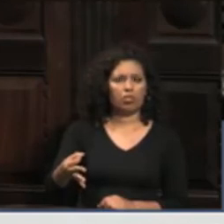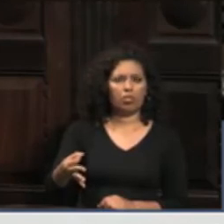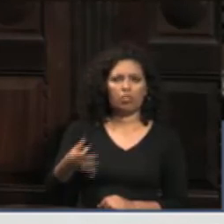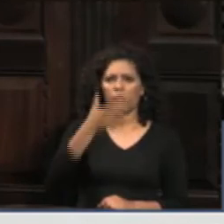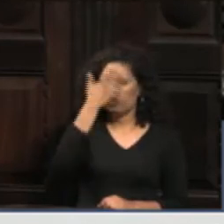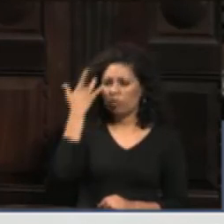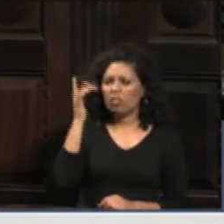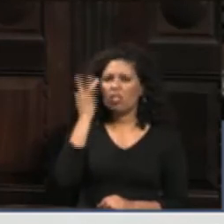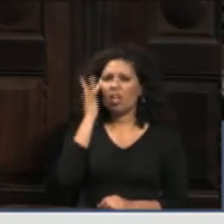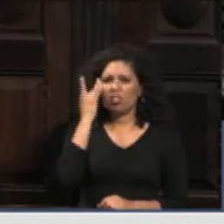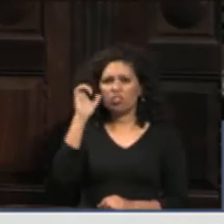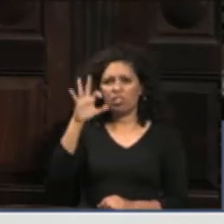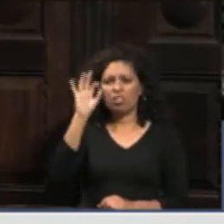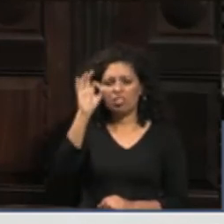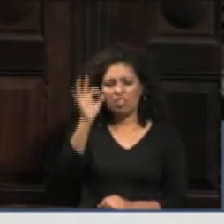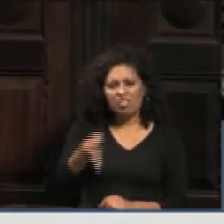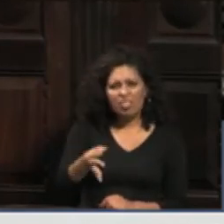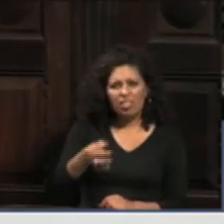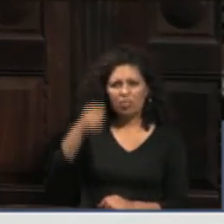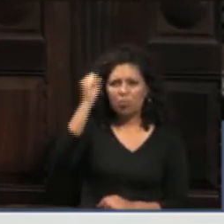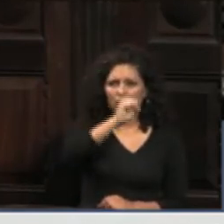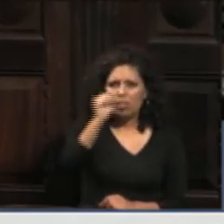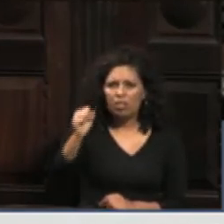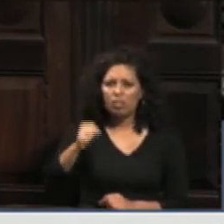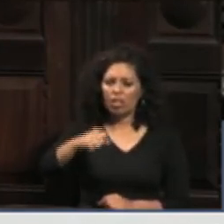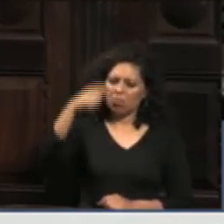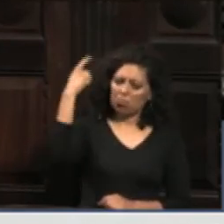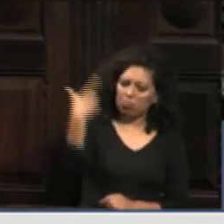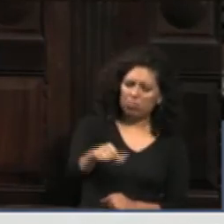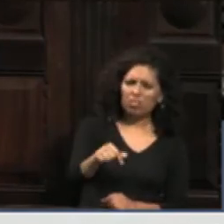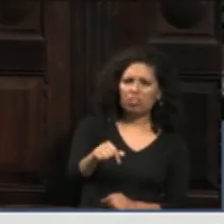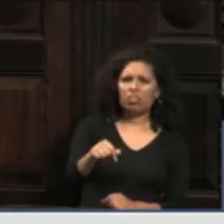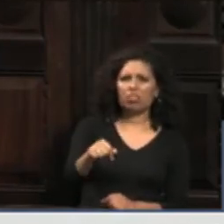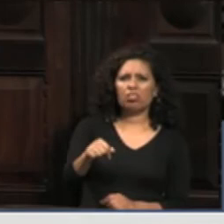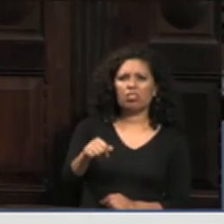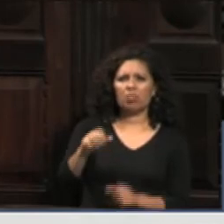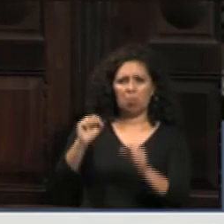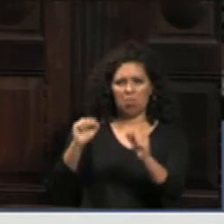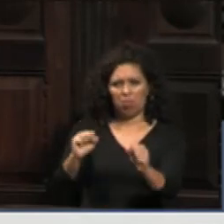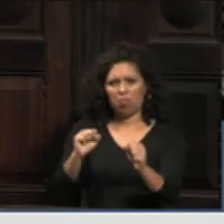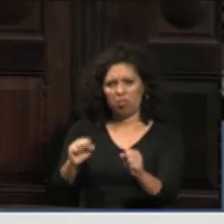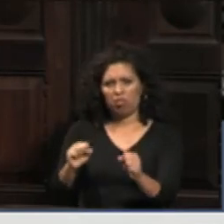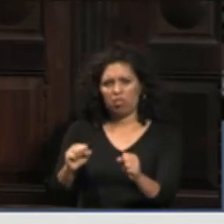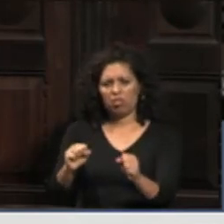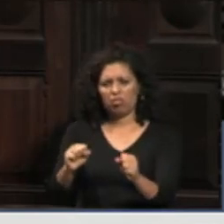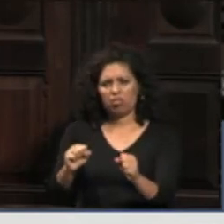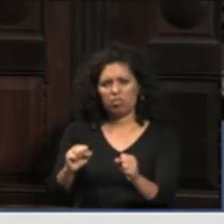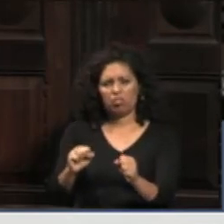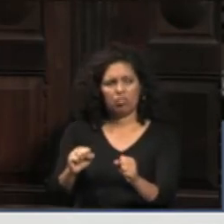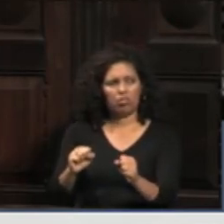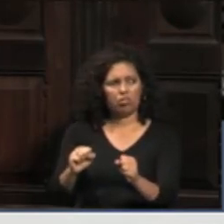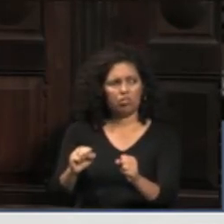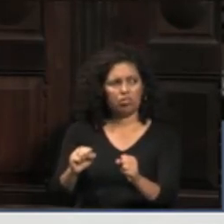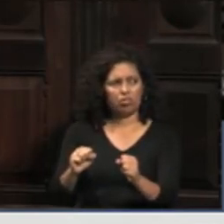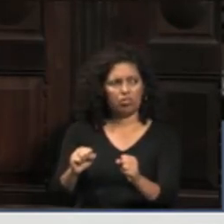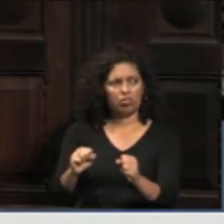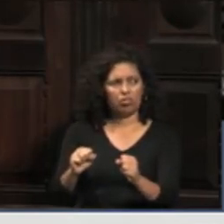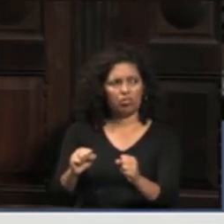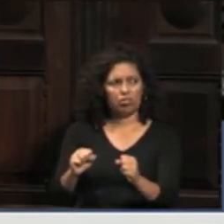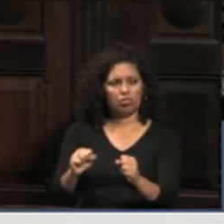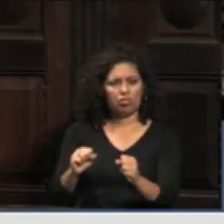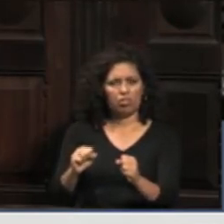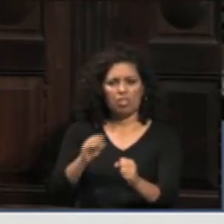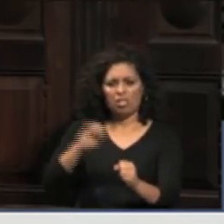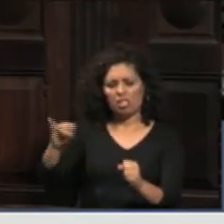condição exatamente para capacitar você de exercer um cargo público de grande